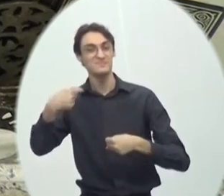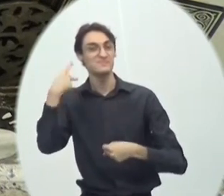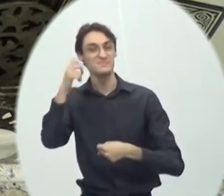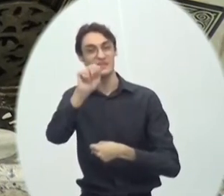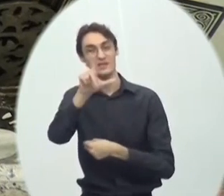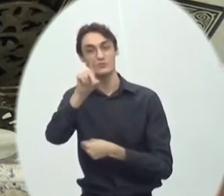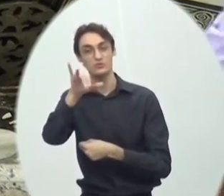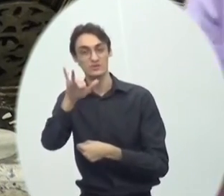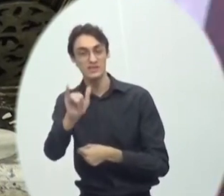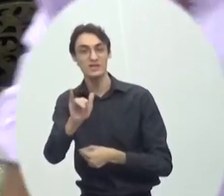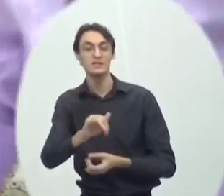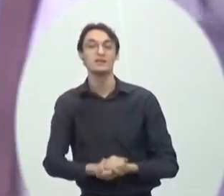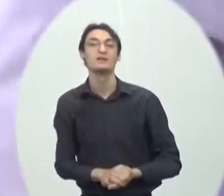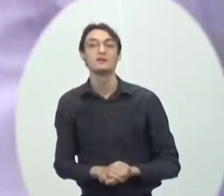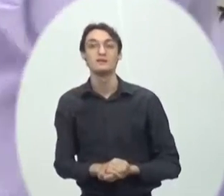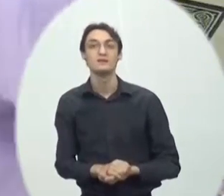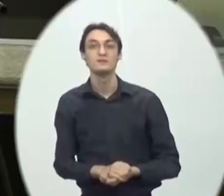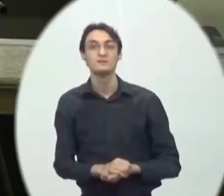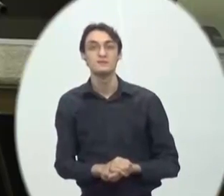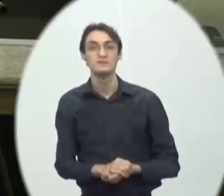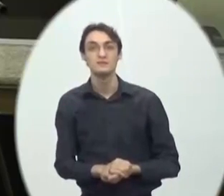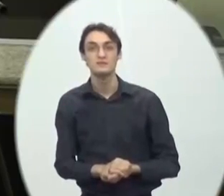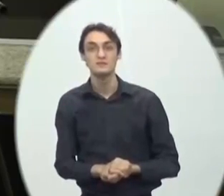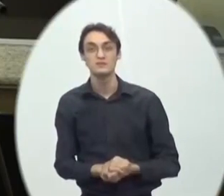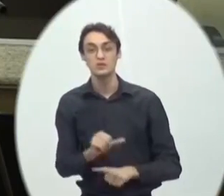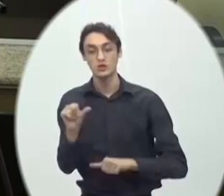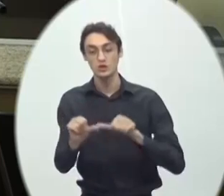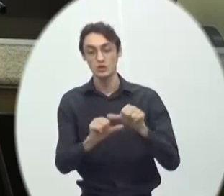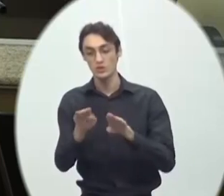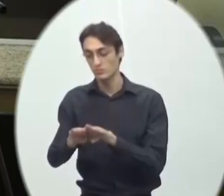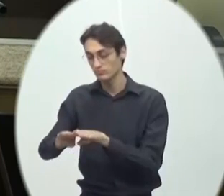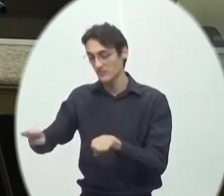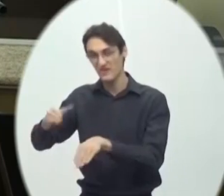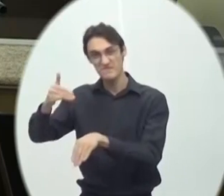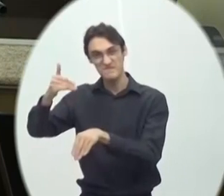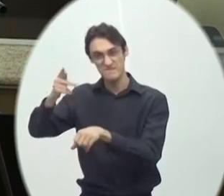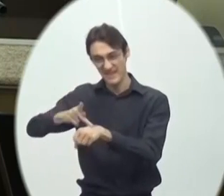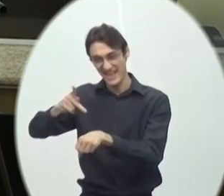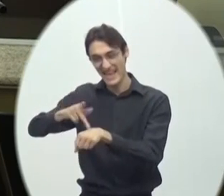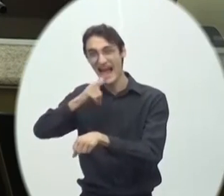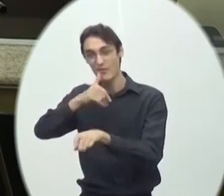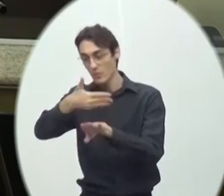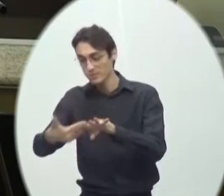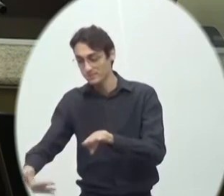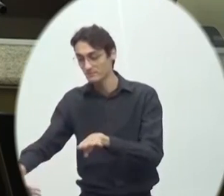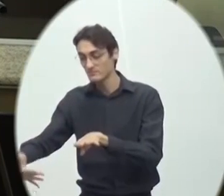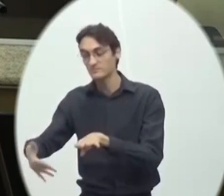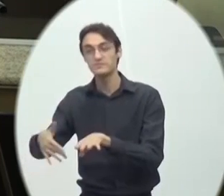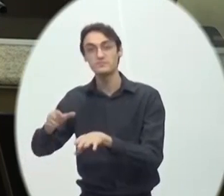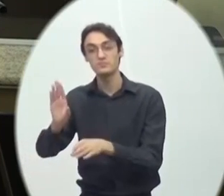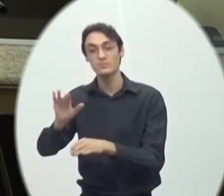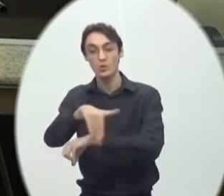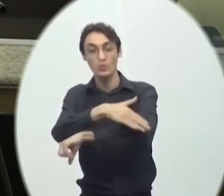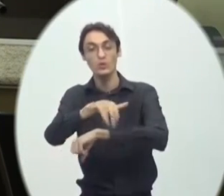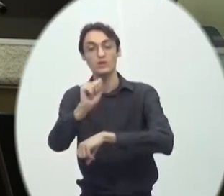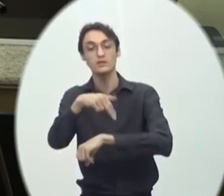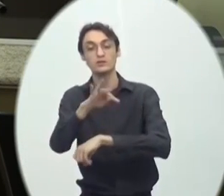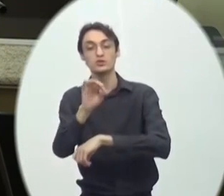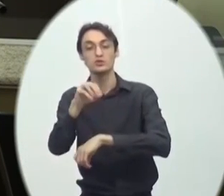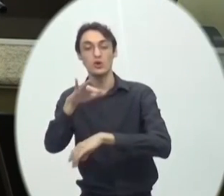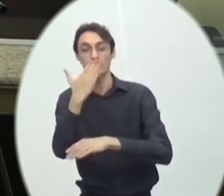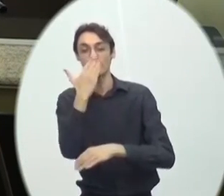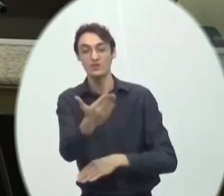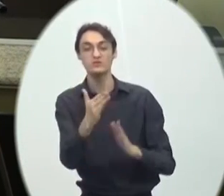Aldinei João Potelec. Reposição da tampa de boca de lobo, localizada na rua Antônio Macarini, de